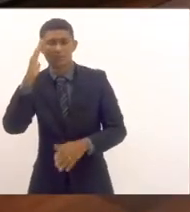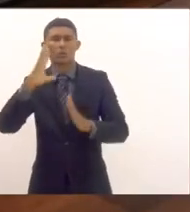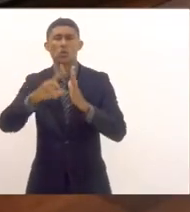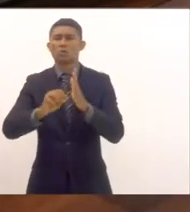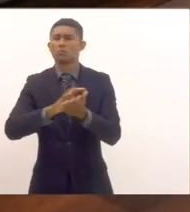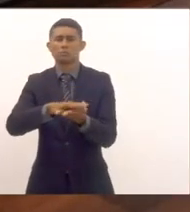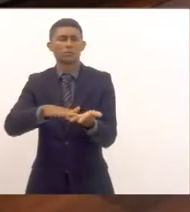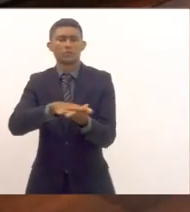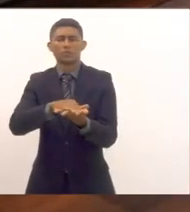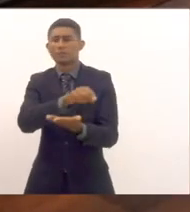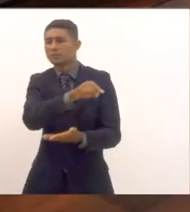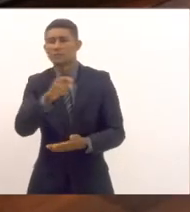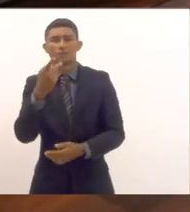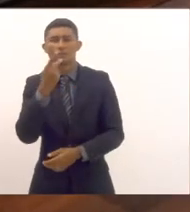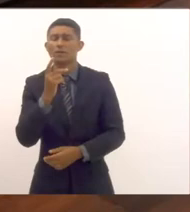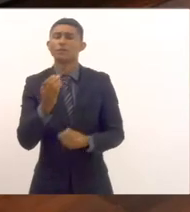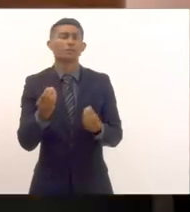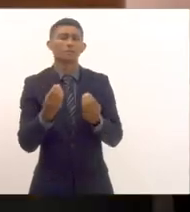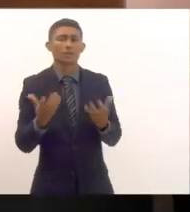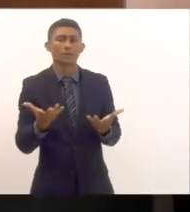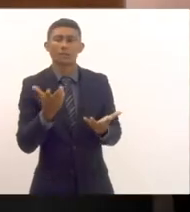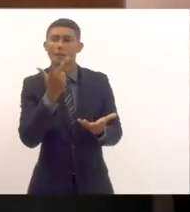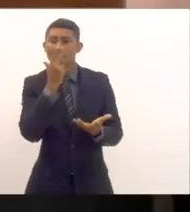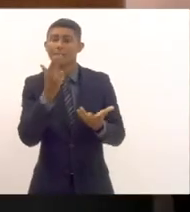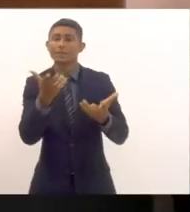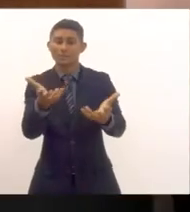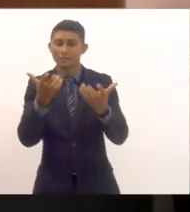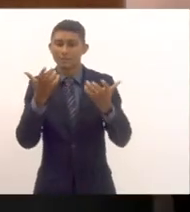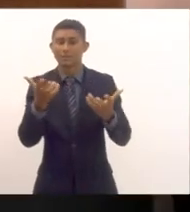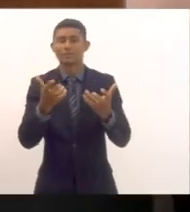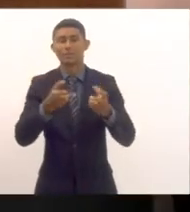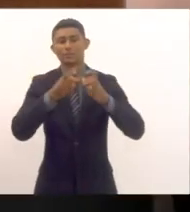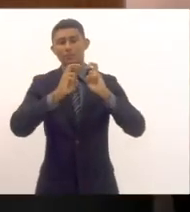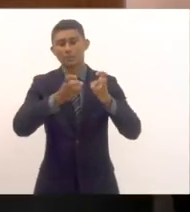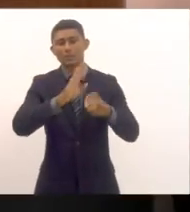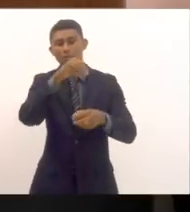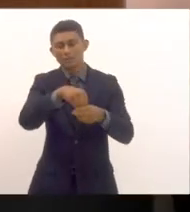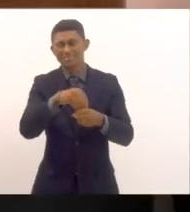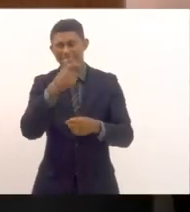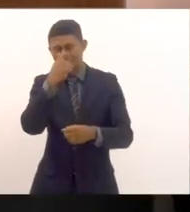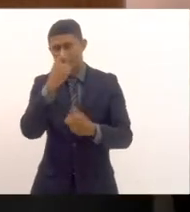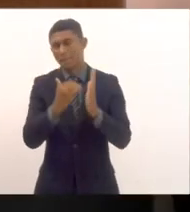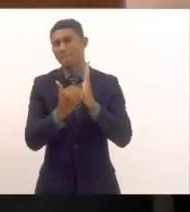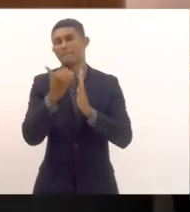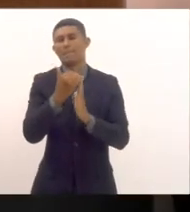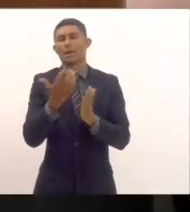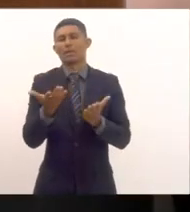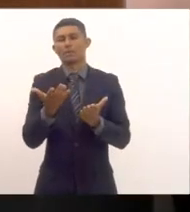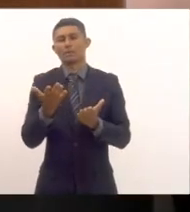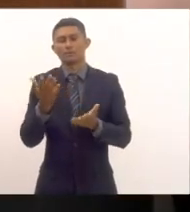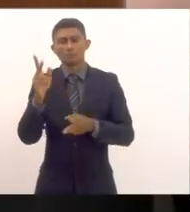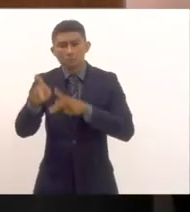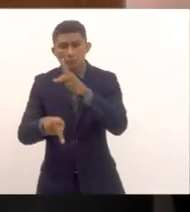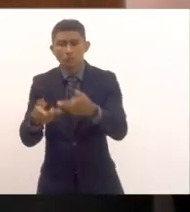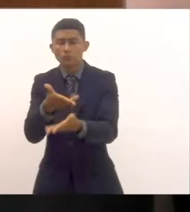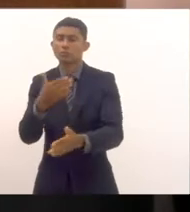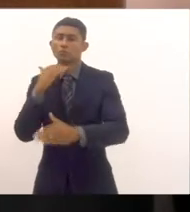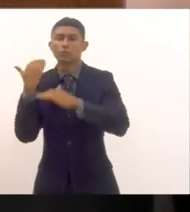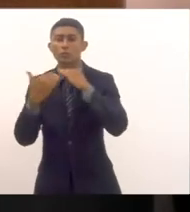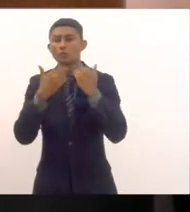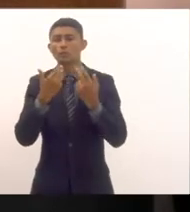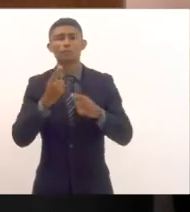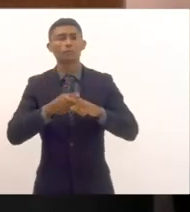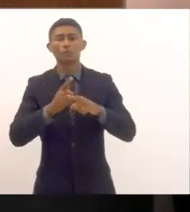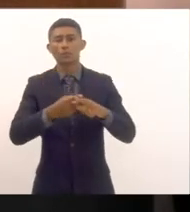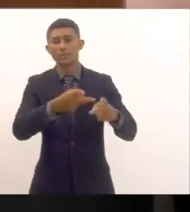faz falam isso para fazer uma superlotação dos trens e arrecadarem mais a população está morrendo atropelado pelo